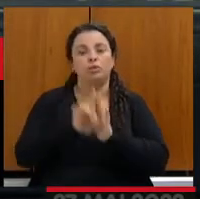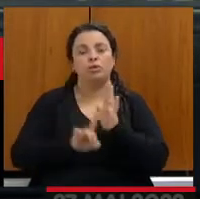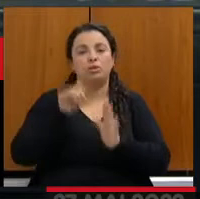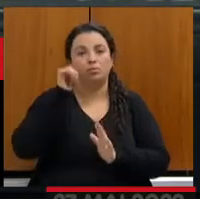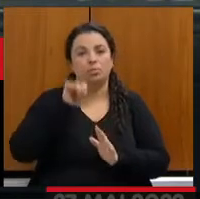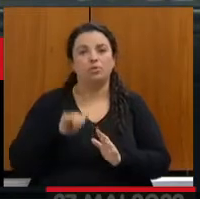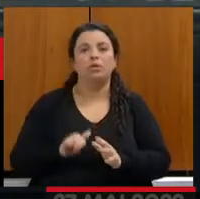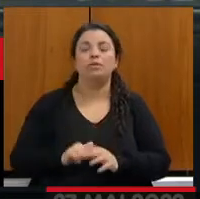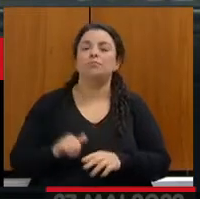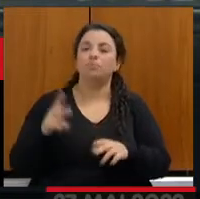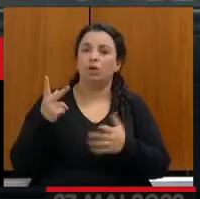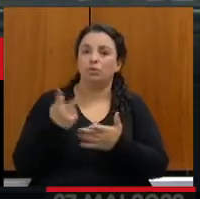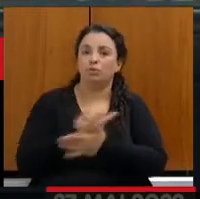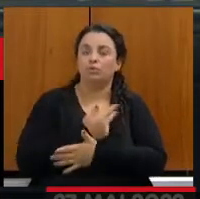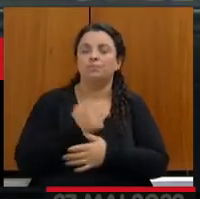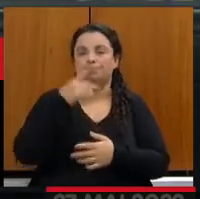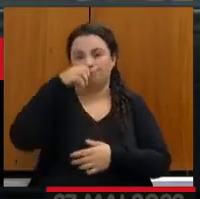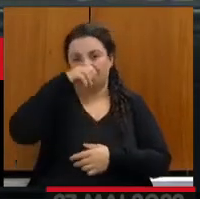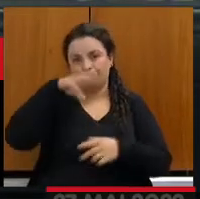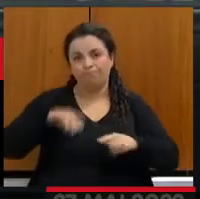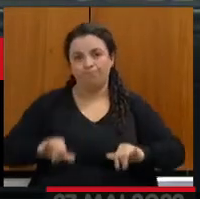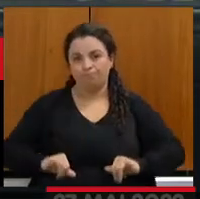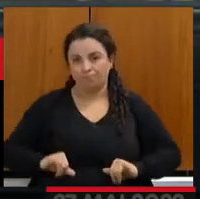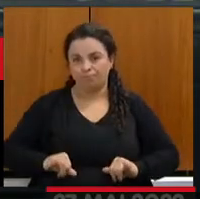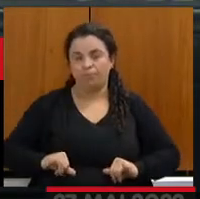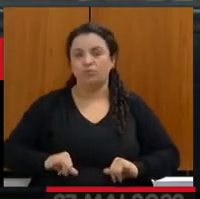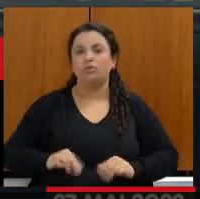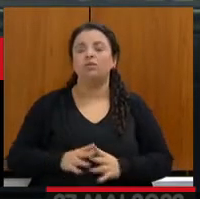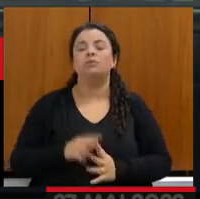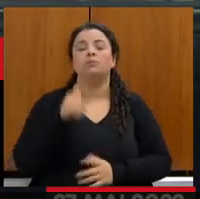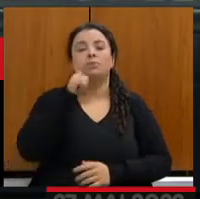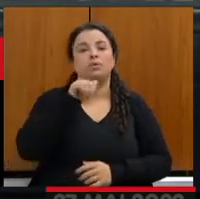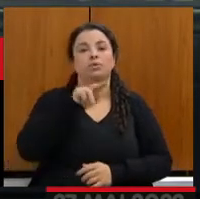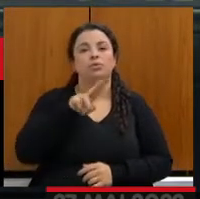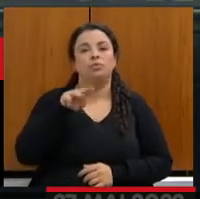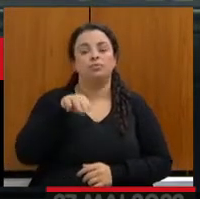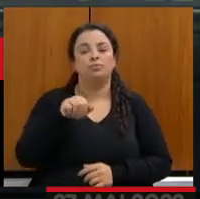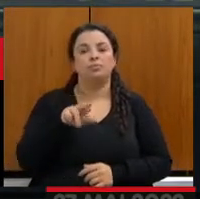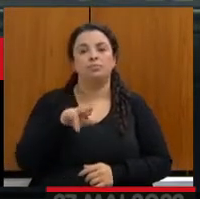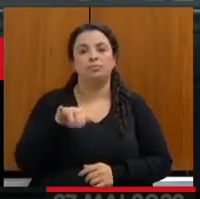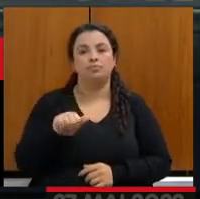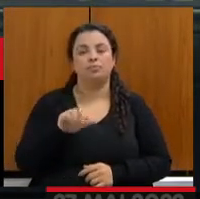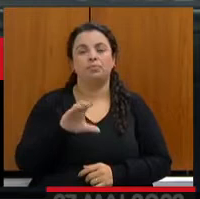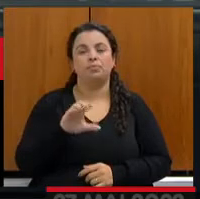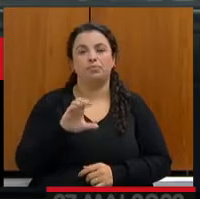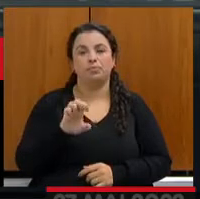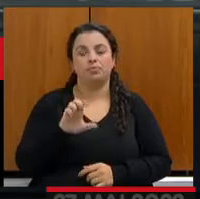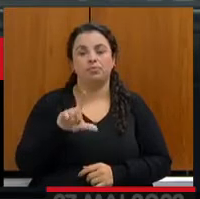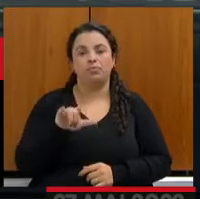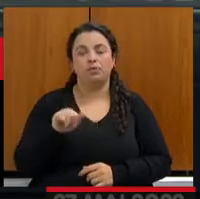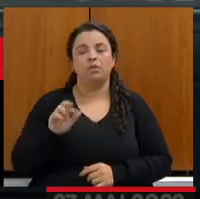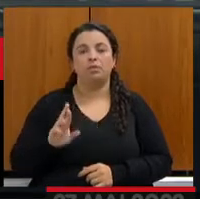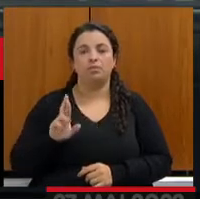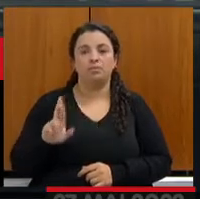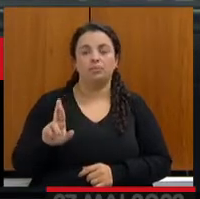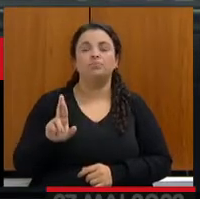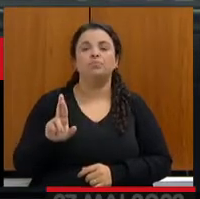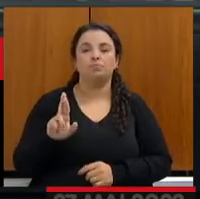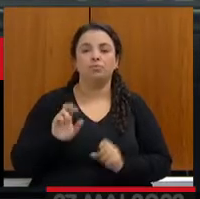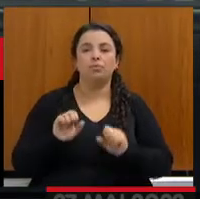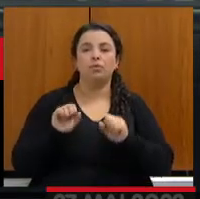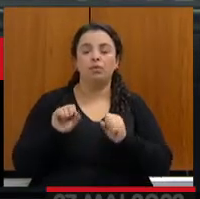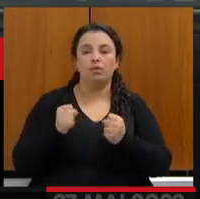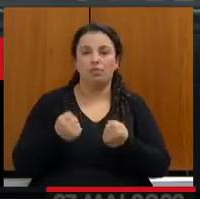violência defensora pública Maria Cecília Pinto de Oliveira representando a defensora pública-geral do Estado de Minas Gerais